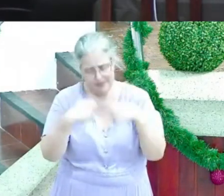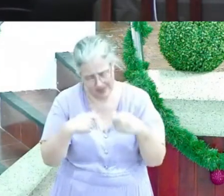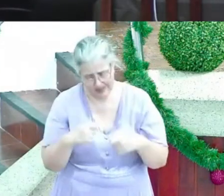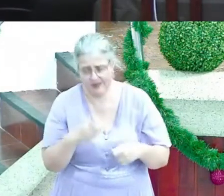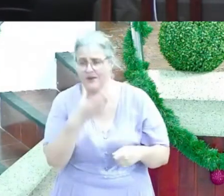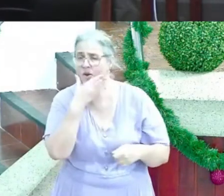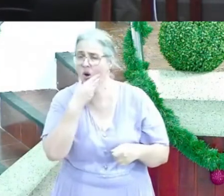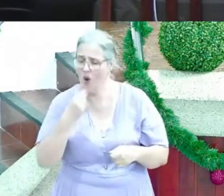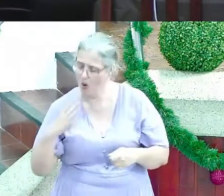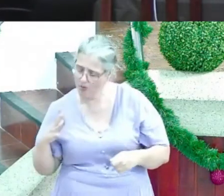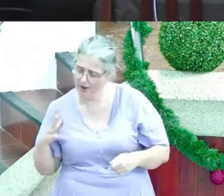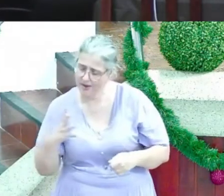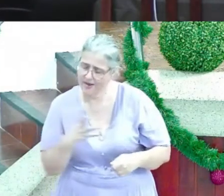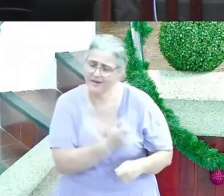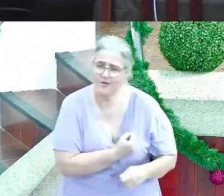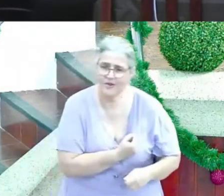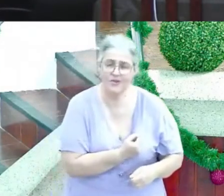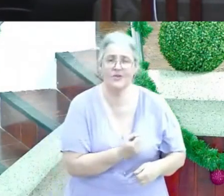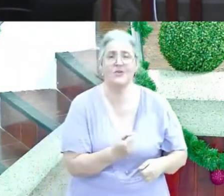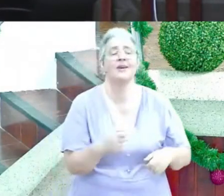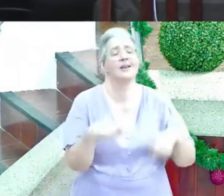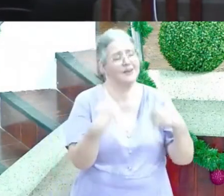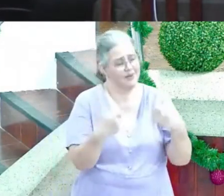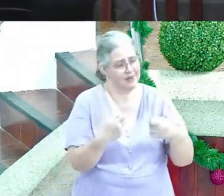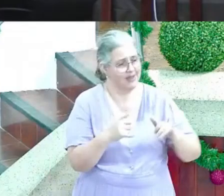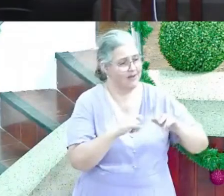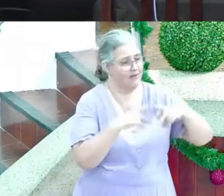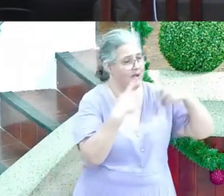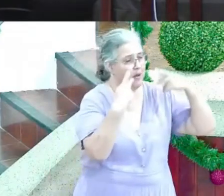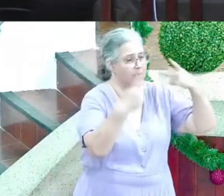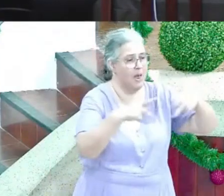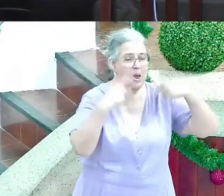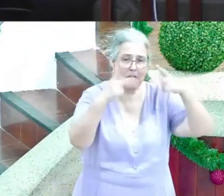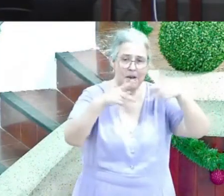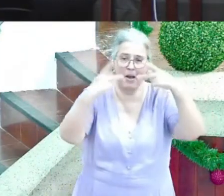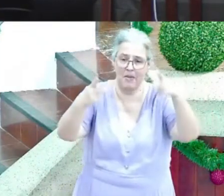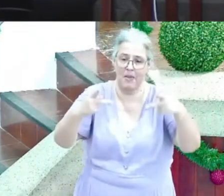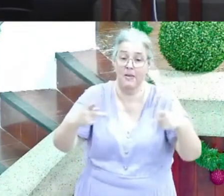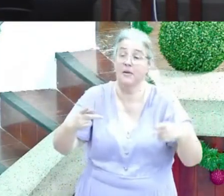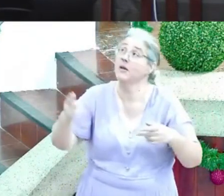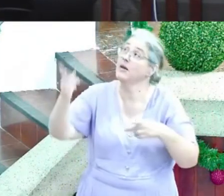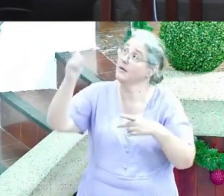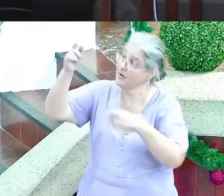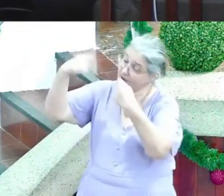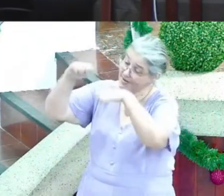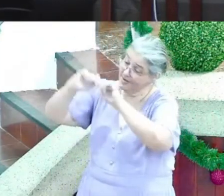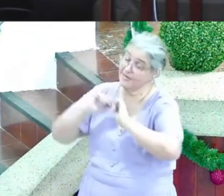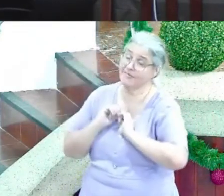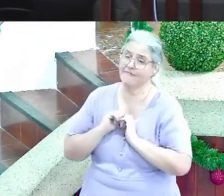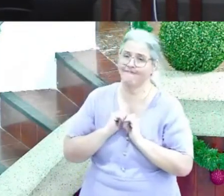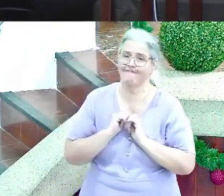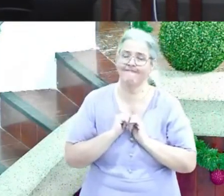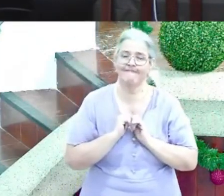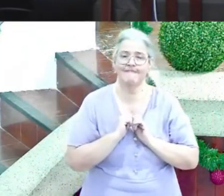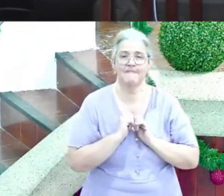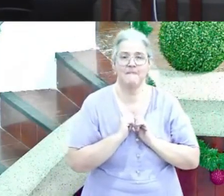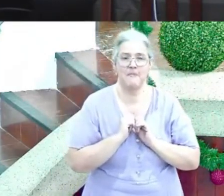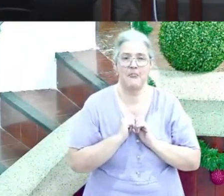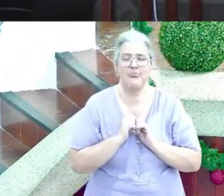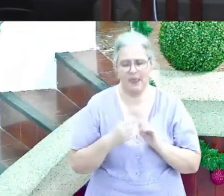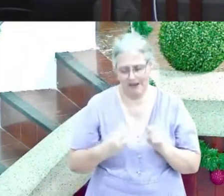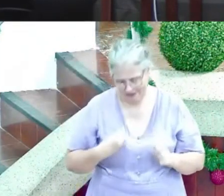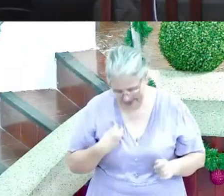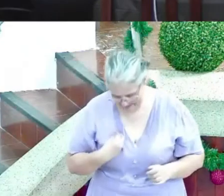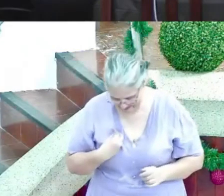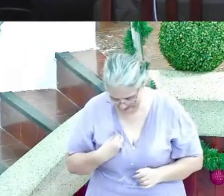esta mensagem nas oportunidades que Deus nos dá, a oportunidade de